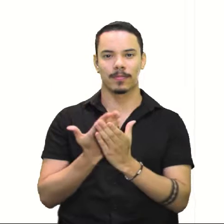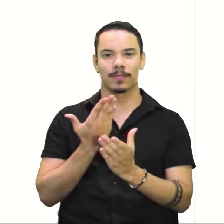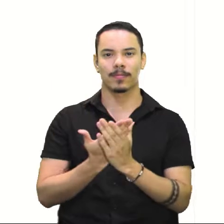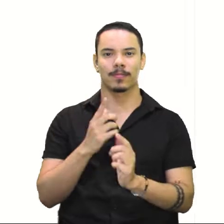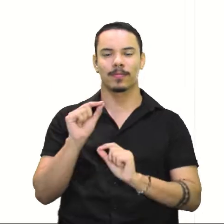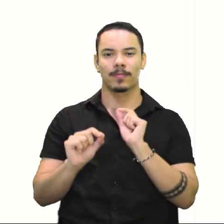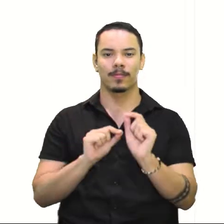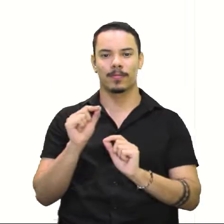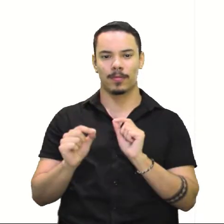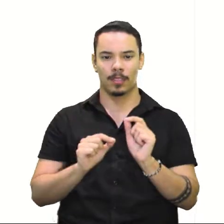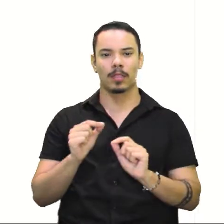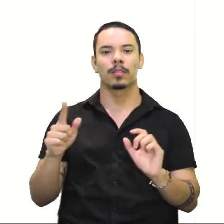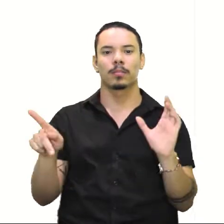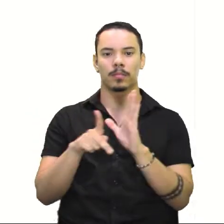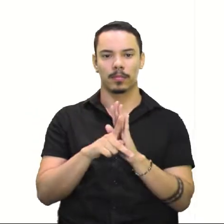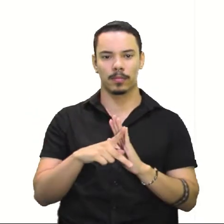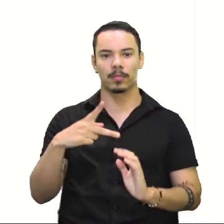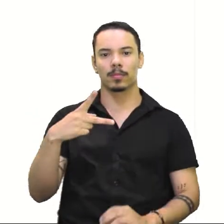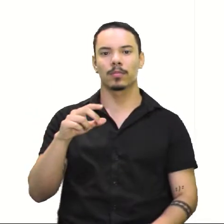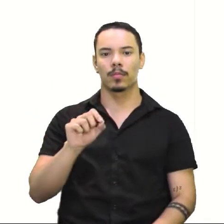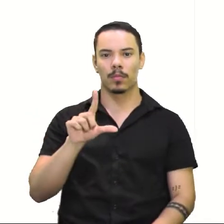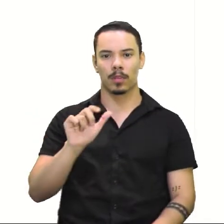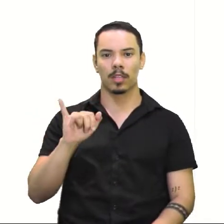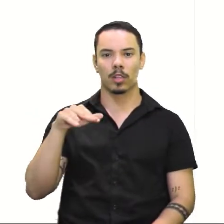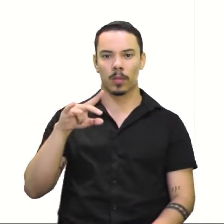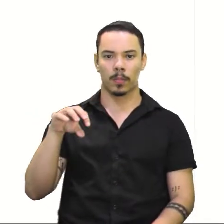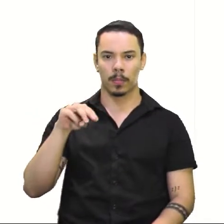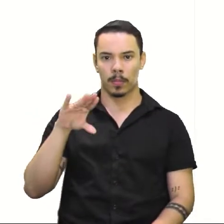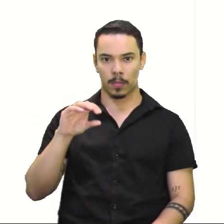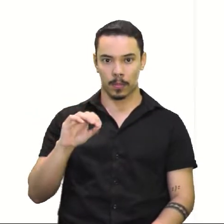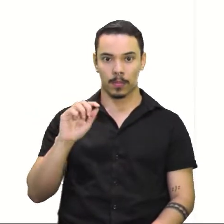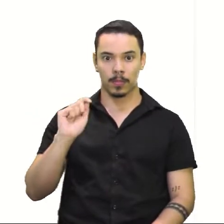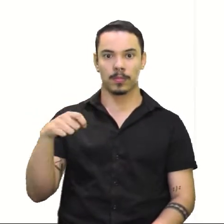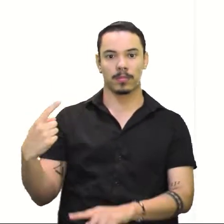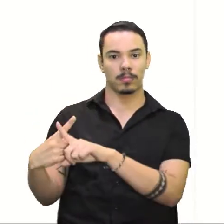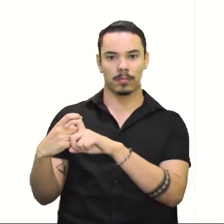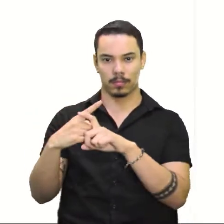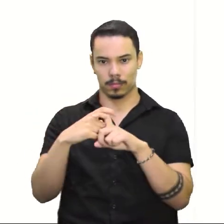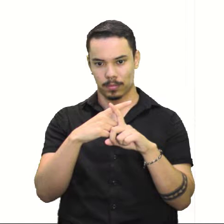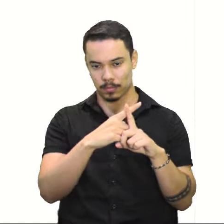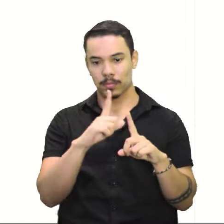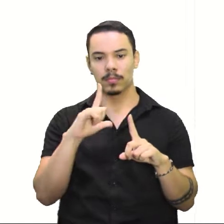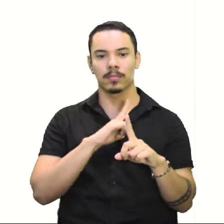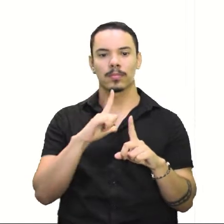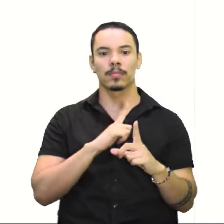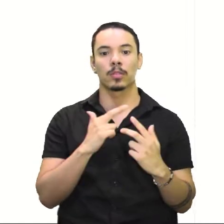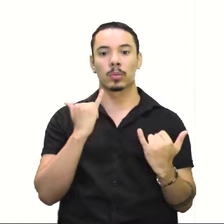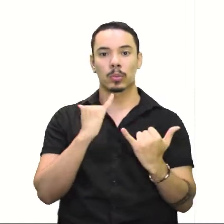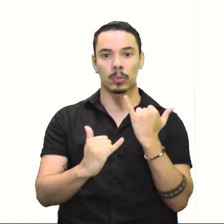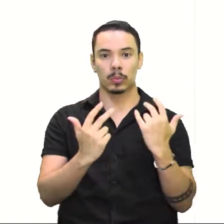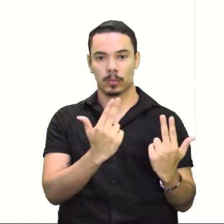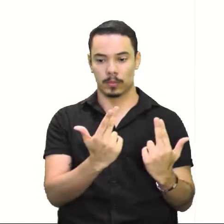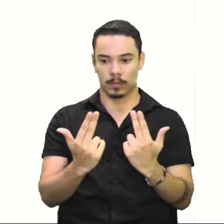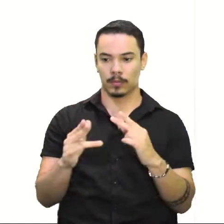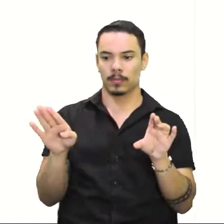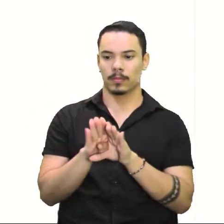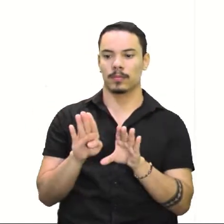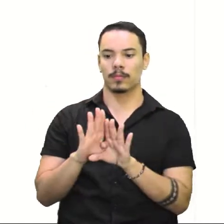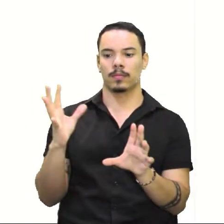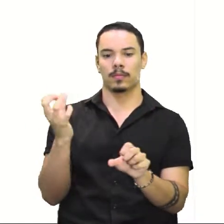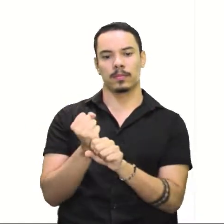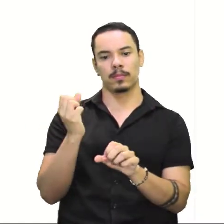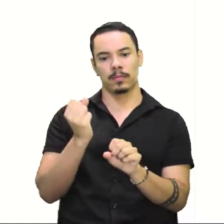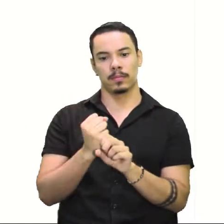de polinômios. Parte 2, vamos ver. Hoje nós temos a igualdade de polinômios e também vamos calcular raízes